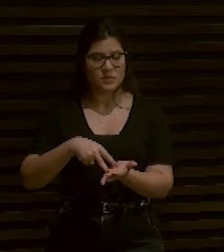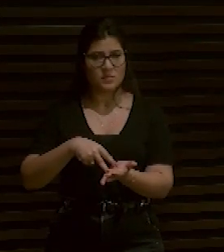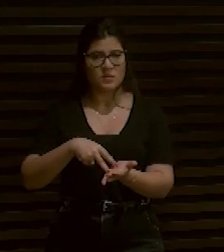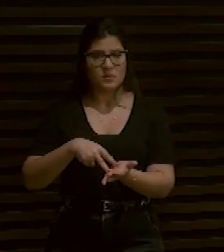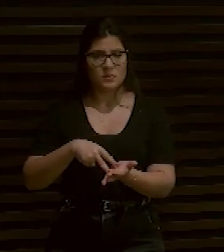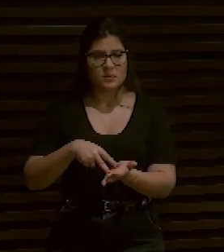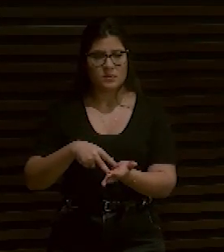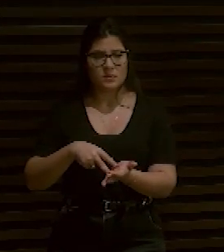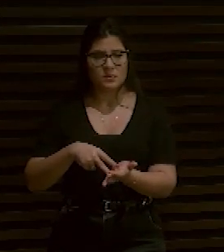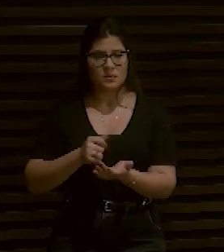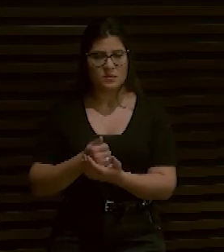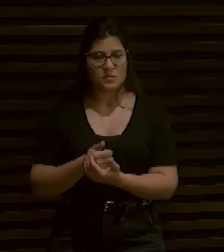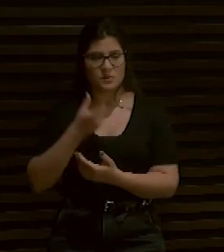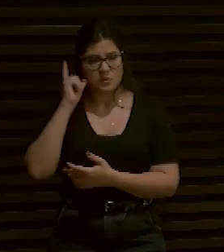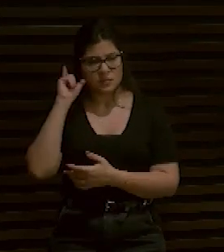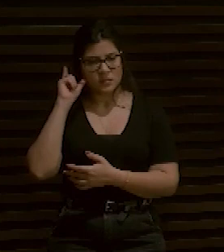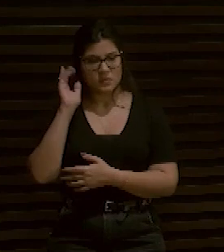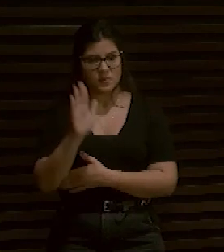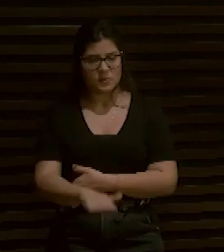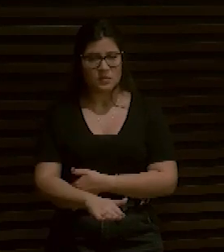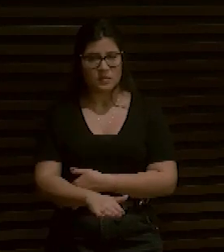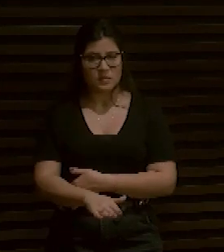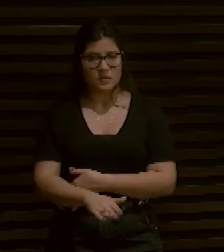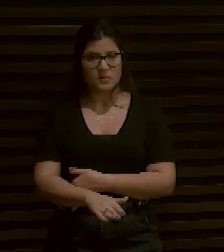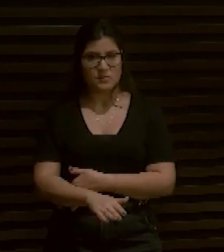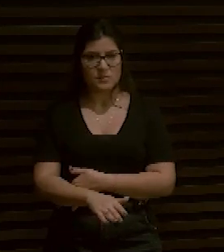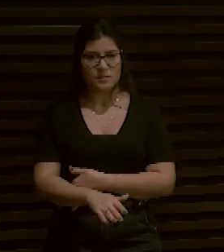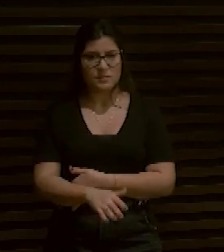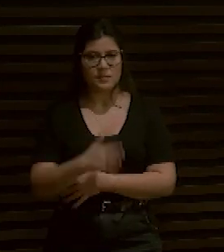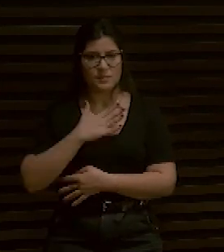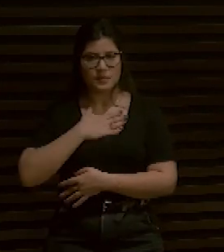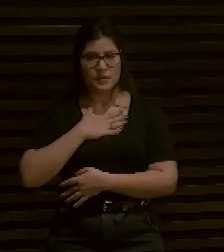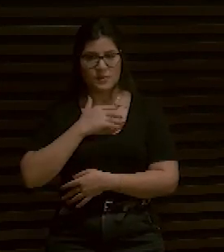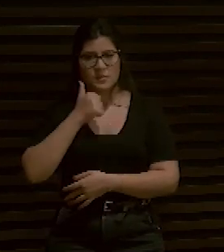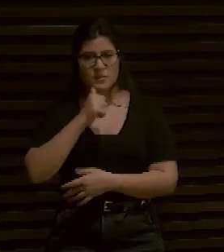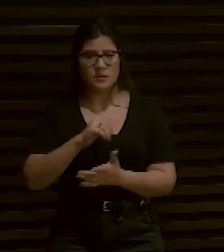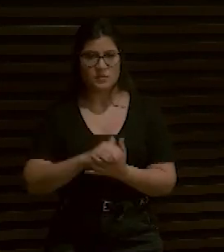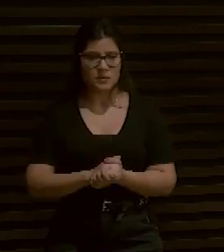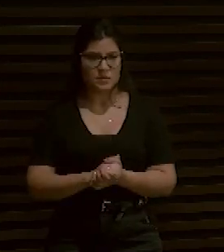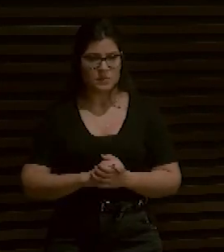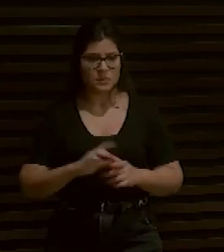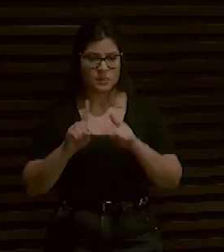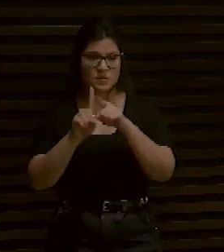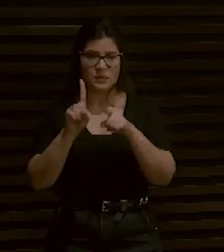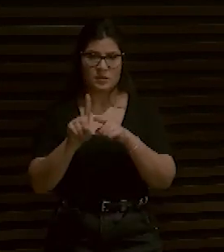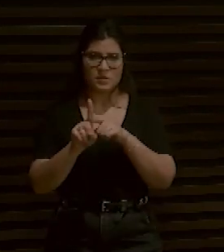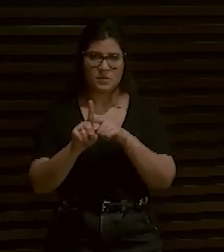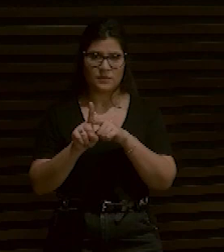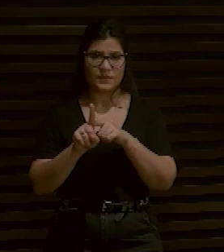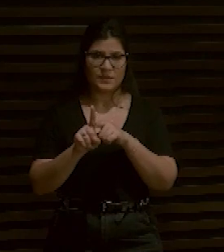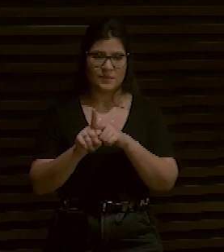Ontem, 2h30 da tarde, Kézia, minha esposa, grávida de 31 semanas, crise de cólica